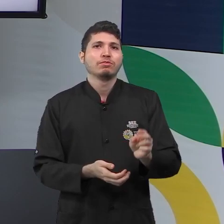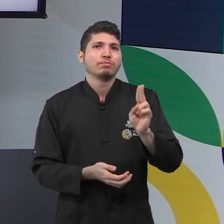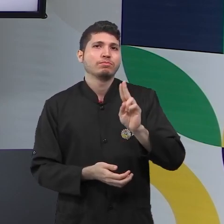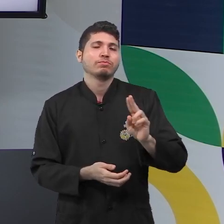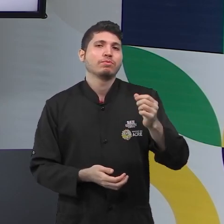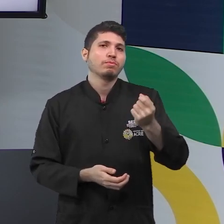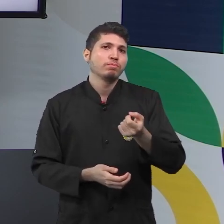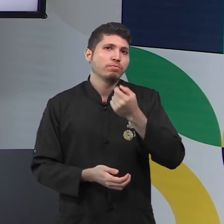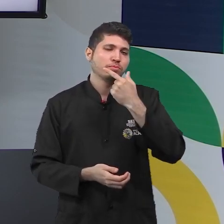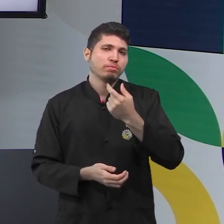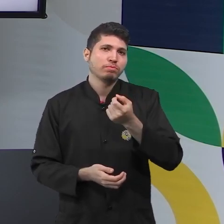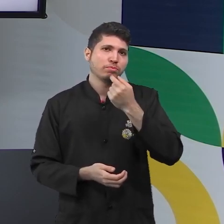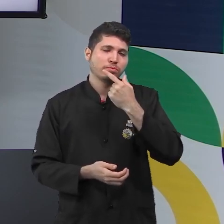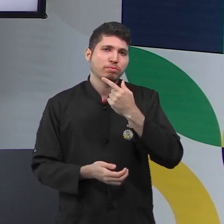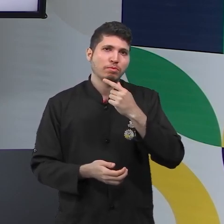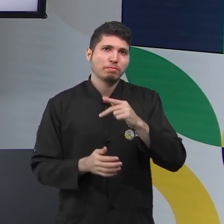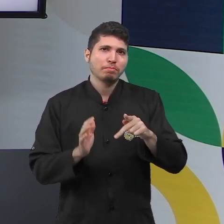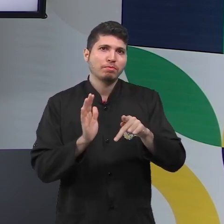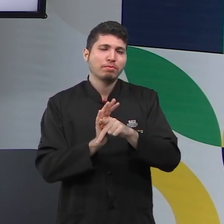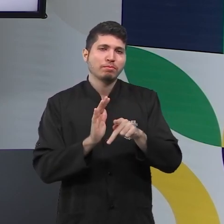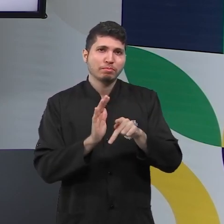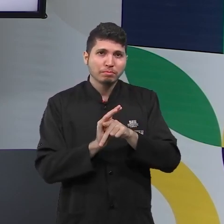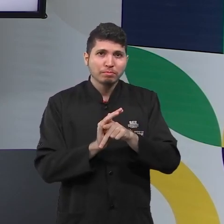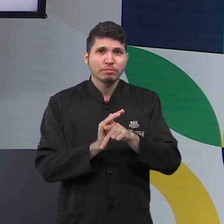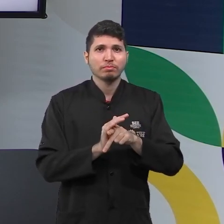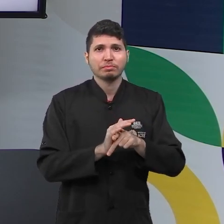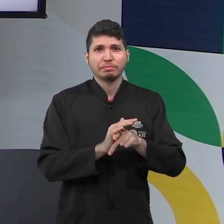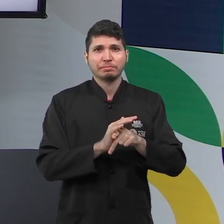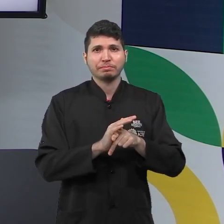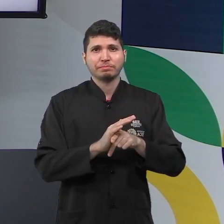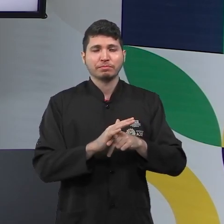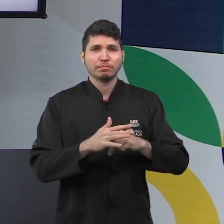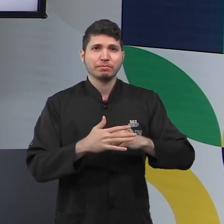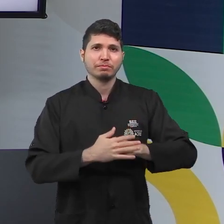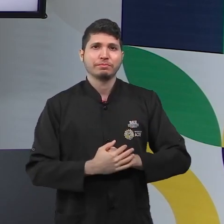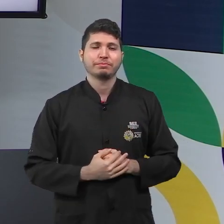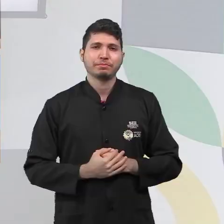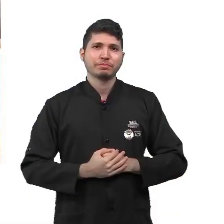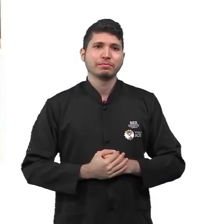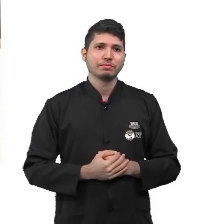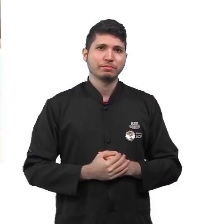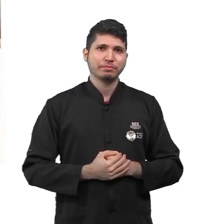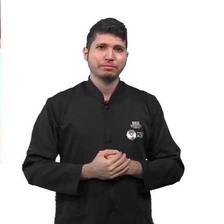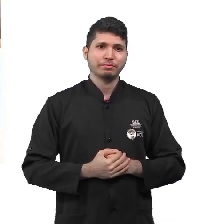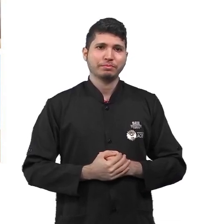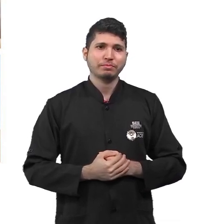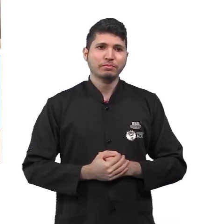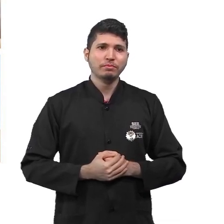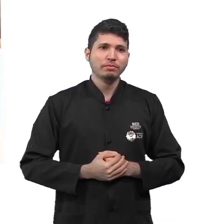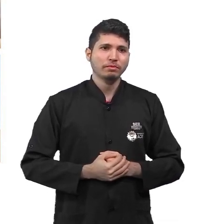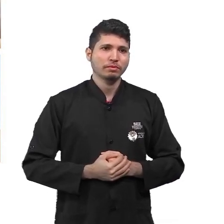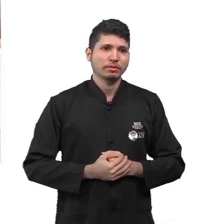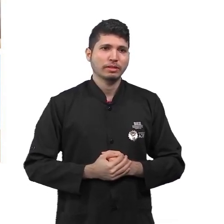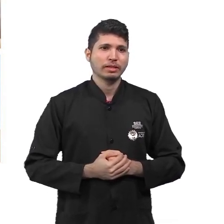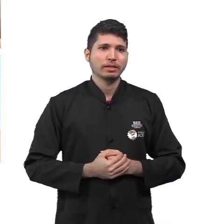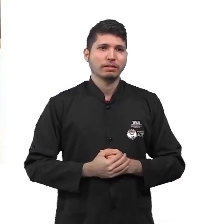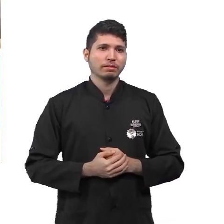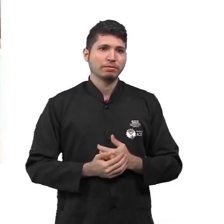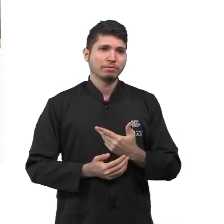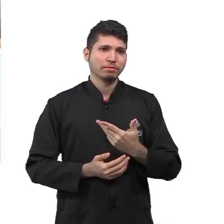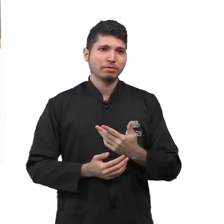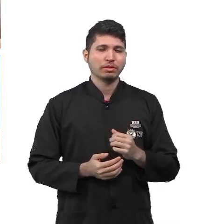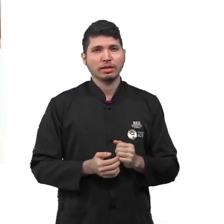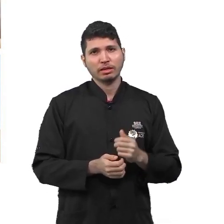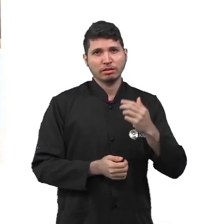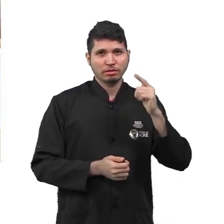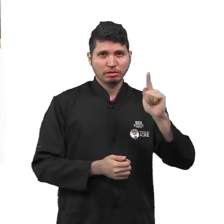ajudar ali na digestão da lactose. E aí nós temos também aqui a junção da glicose mais a glicose, que